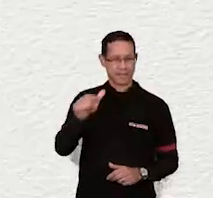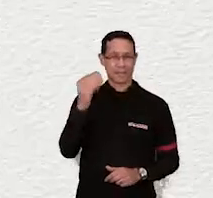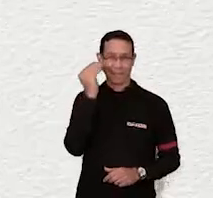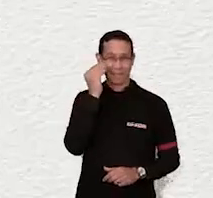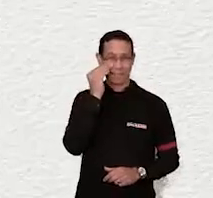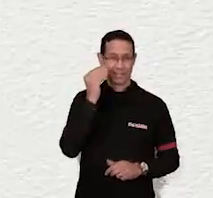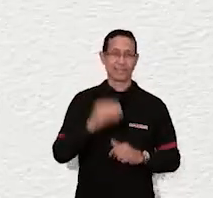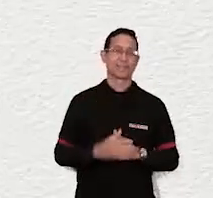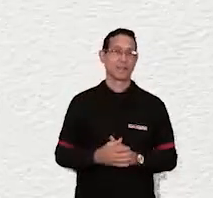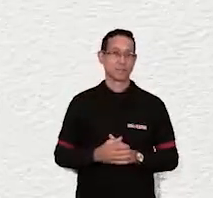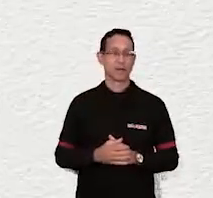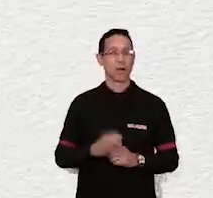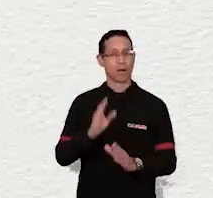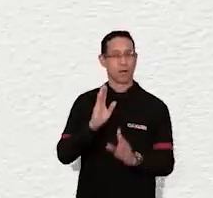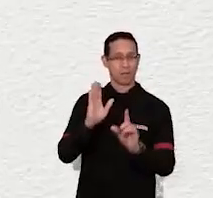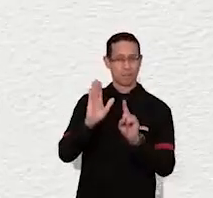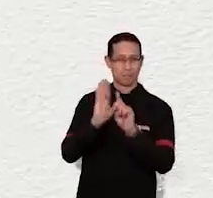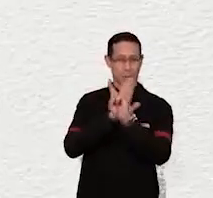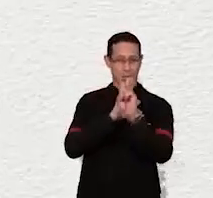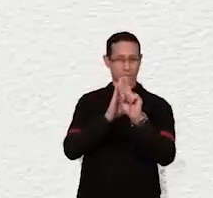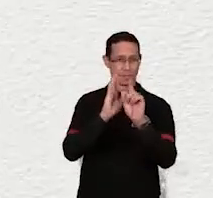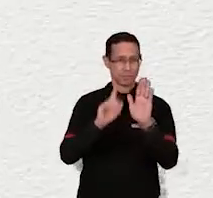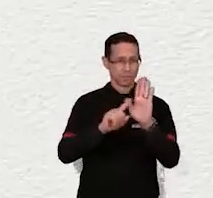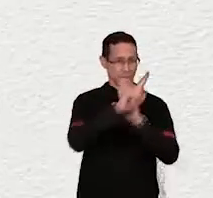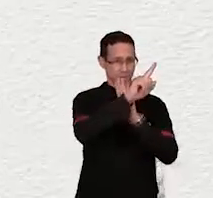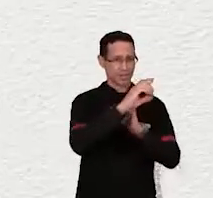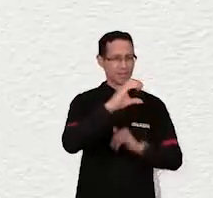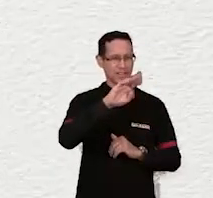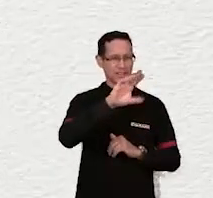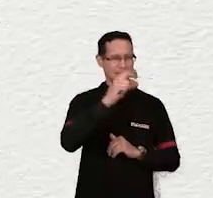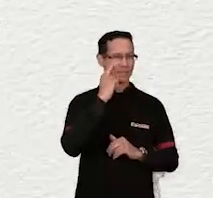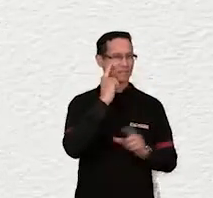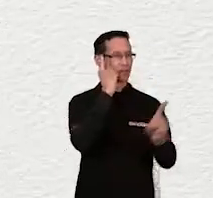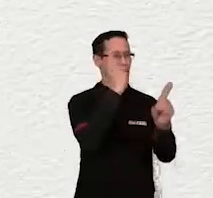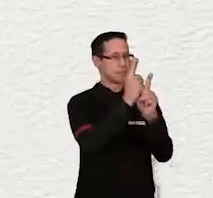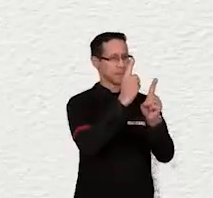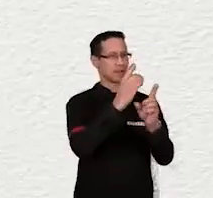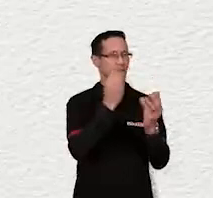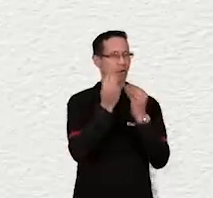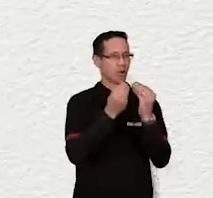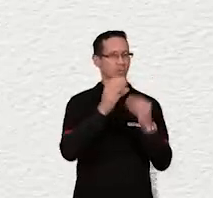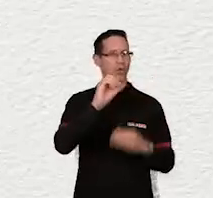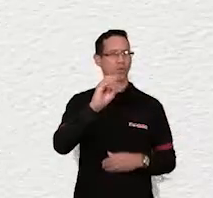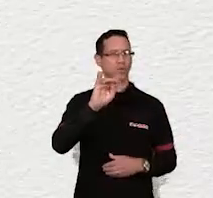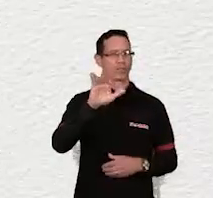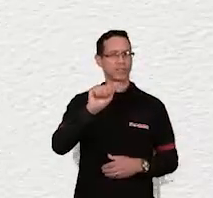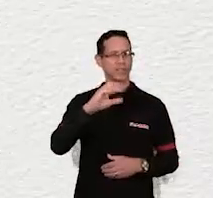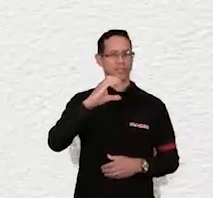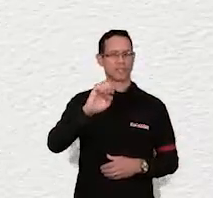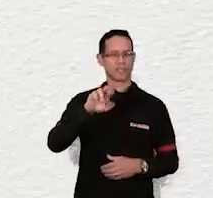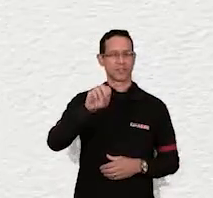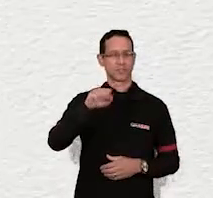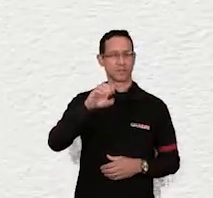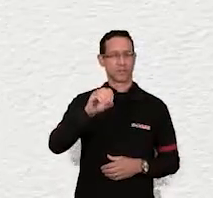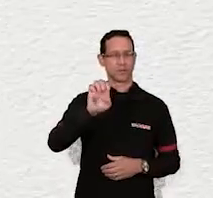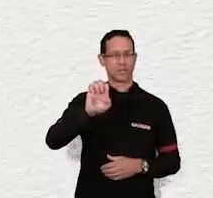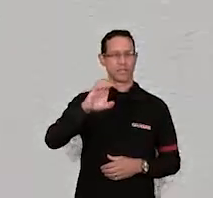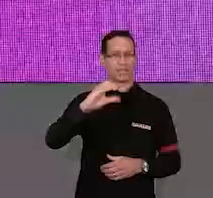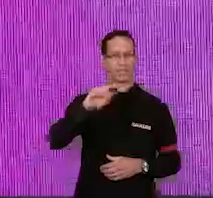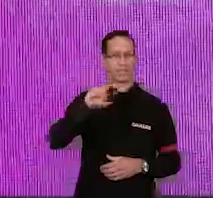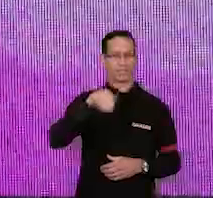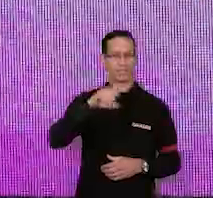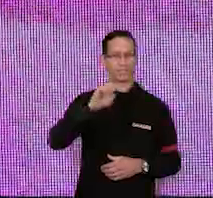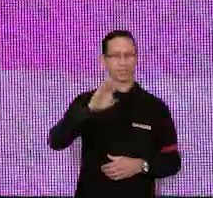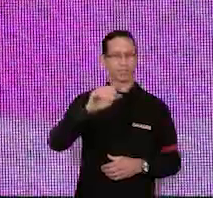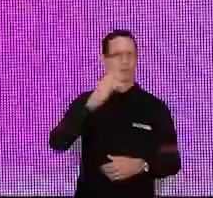pergunto, Cris, quando você se depara com essa modalidade de otites, né, a cerumino-eczematosa, e que você está quase